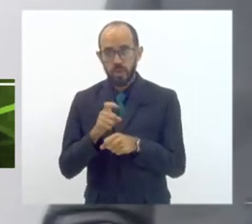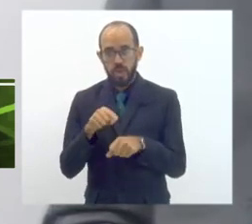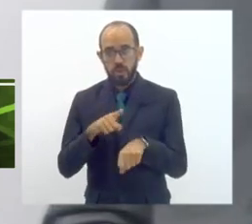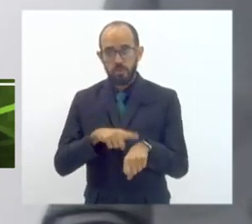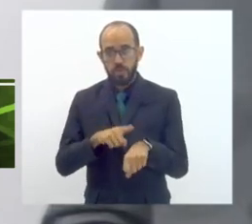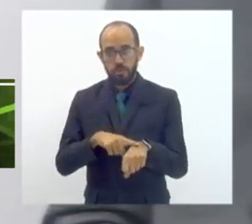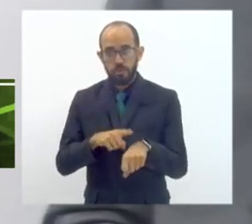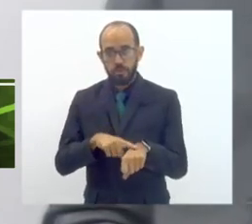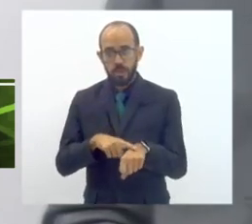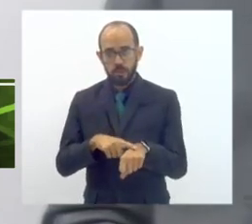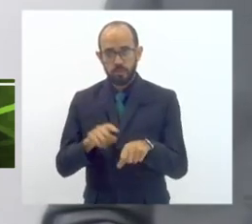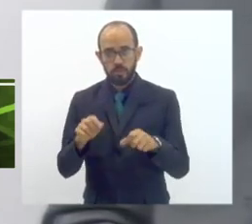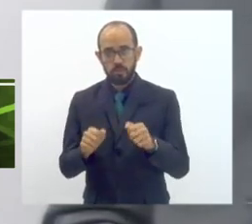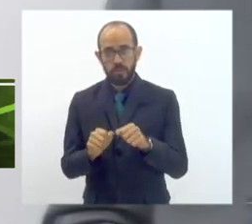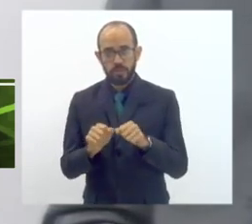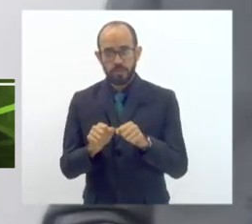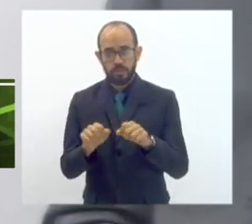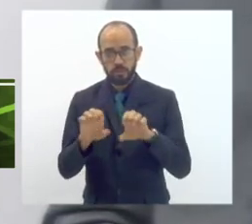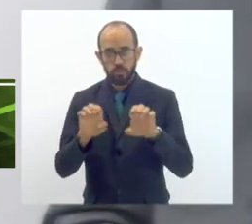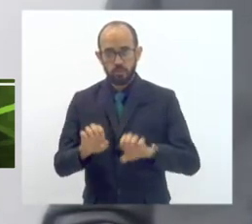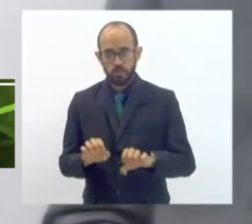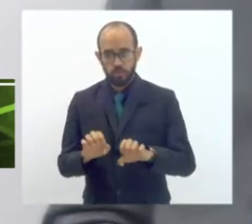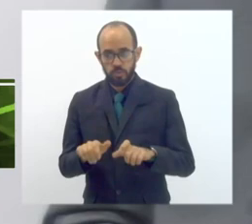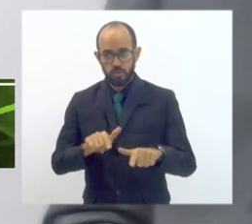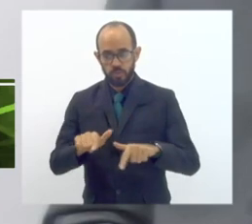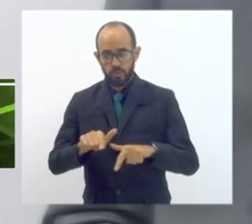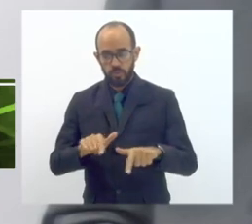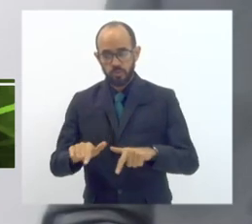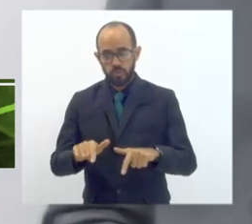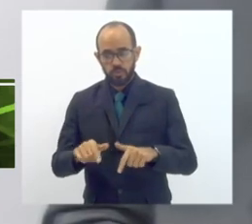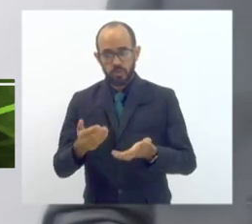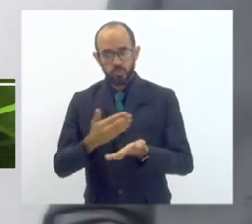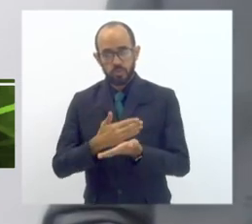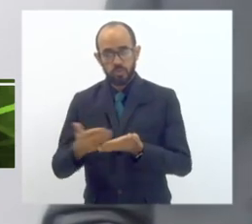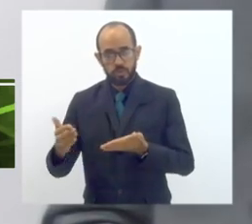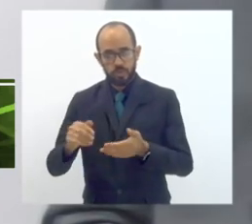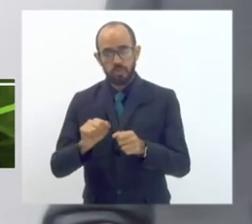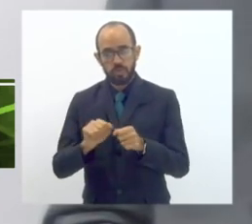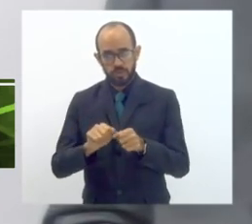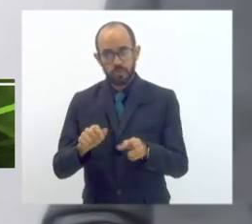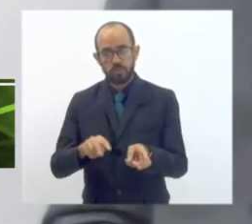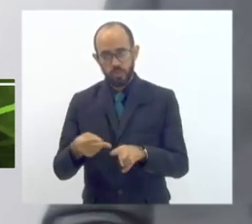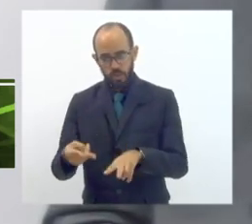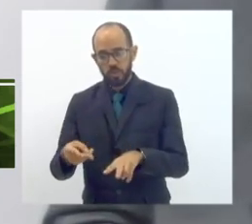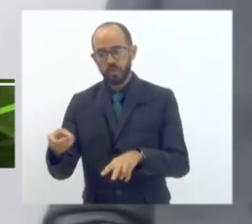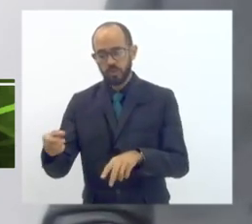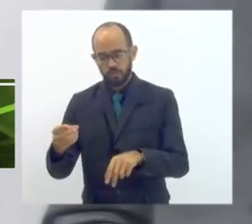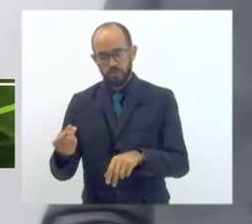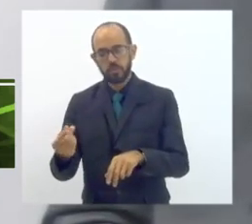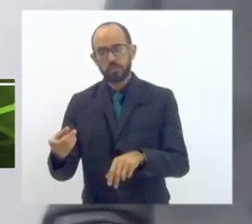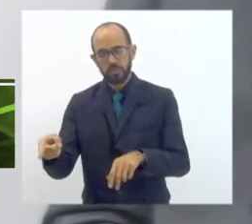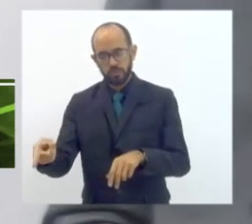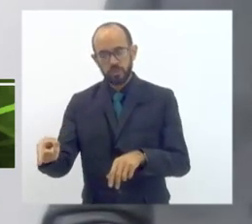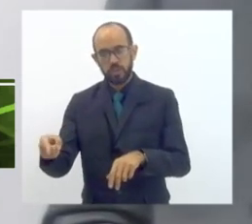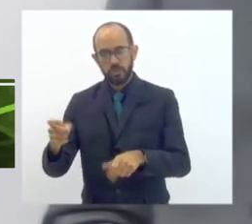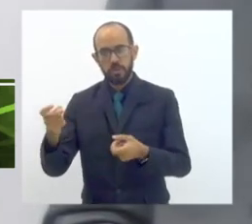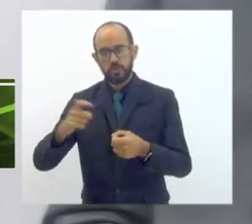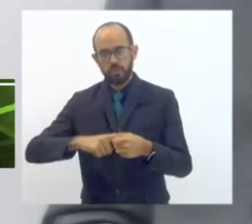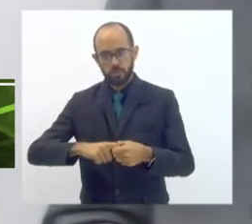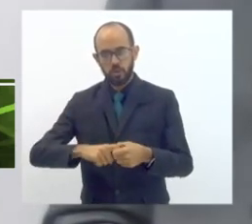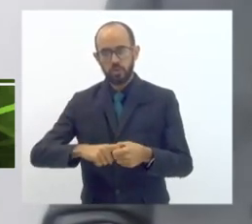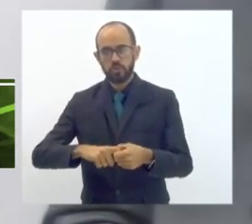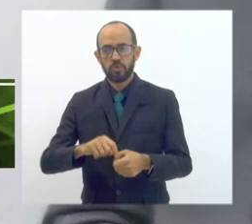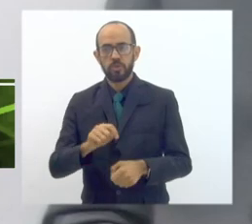desse serviço para que, no final do ano, a gente já possa começar efetivamente a fazer os repasses de recursos para os consórcios. Então, acho